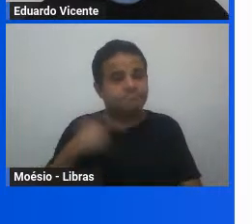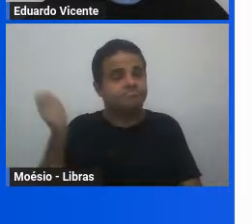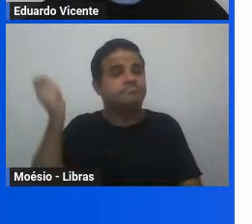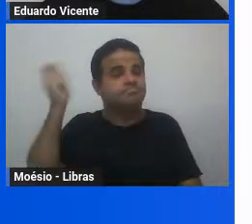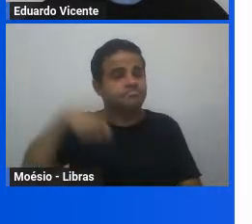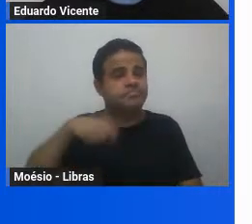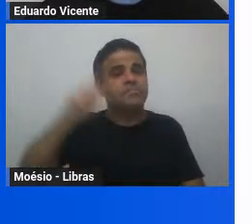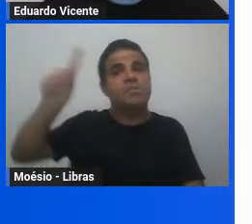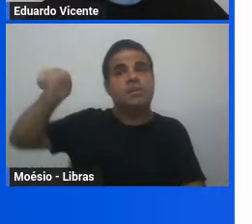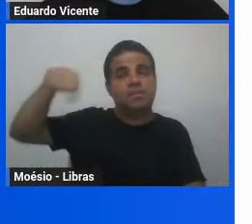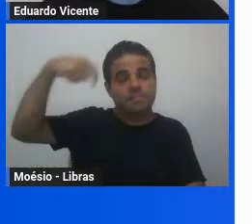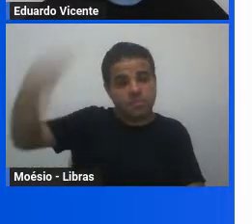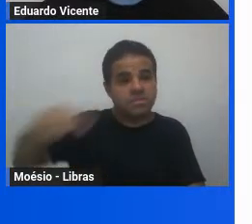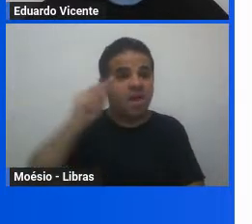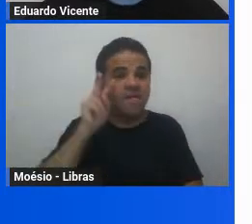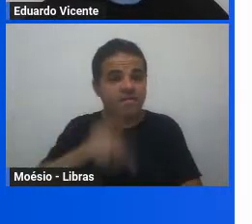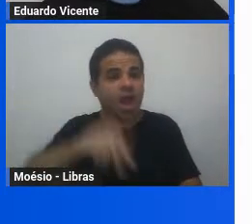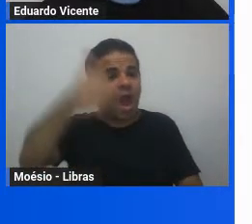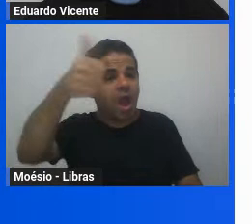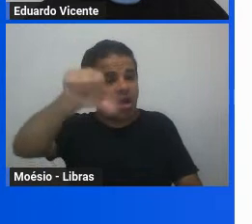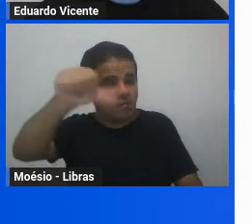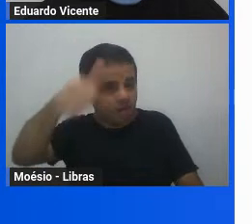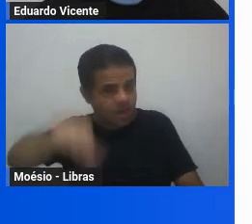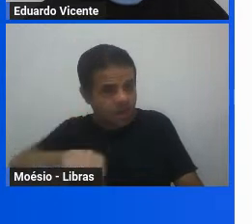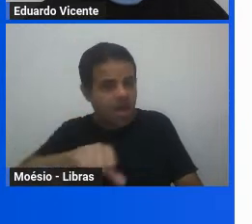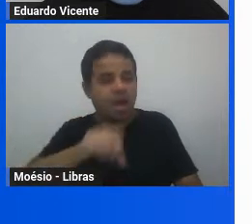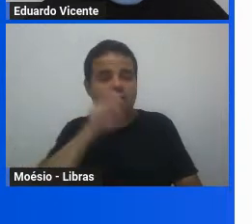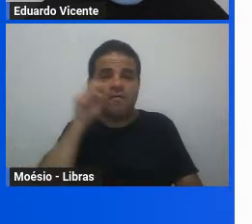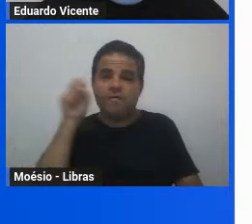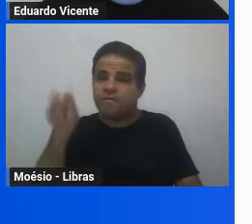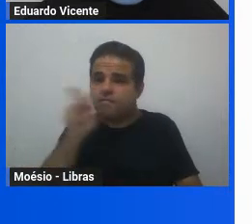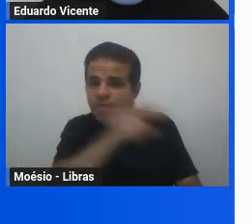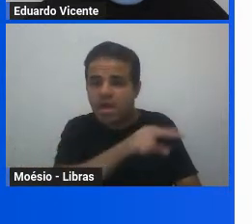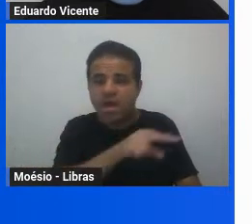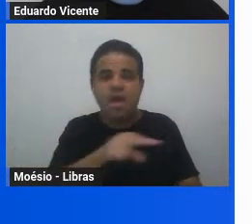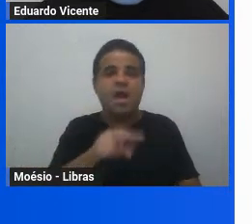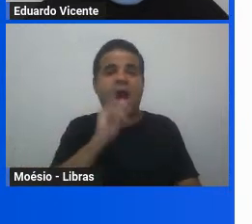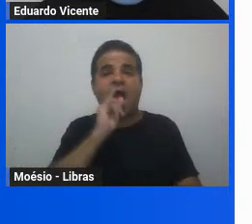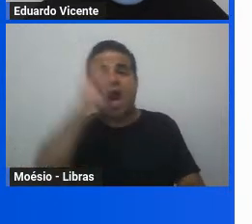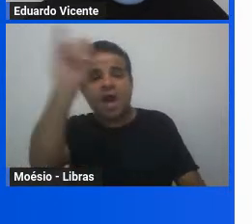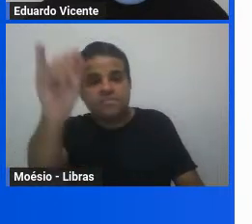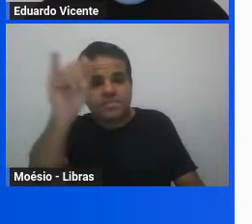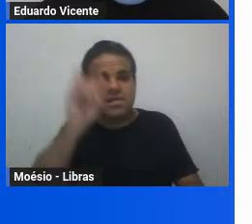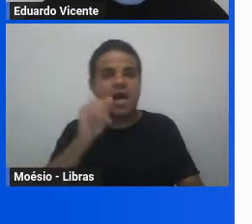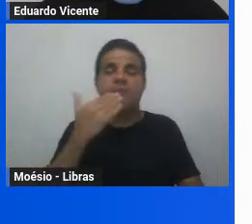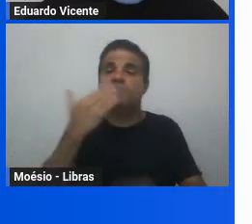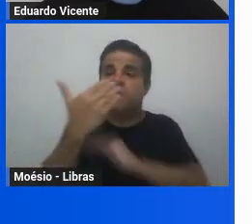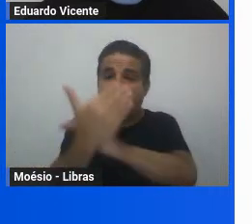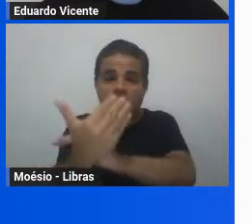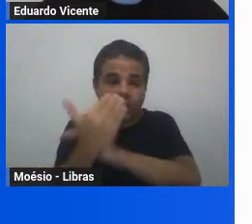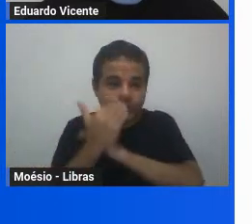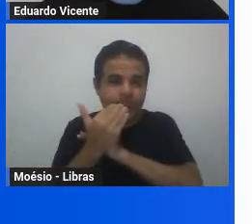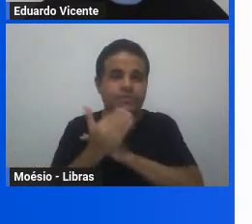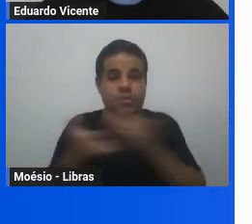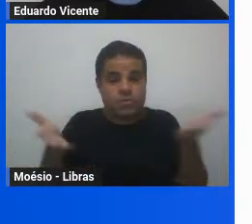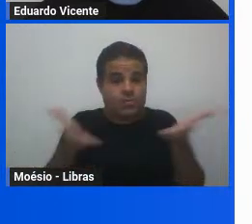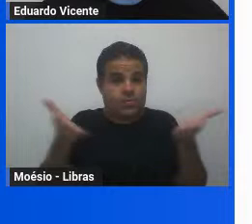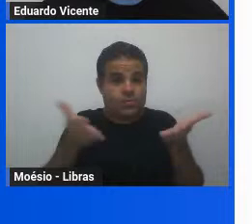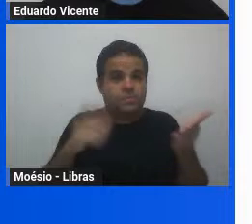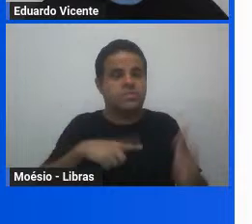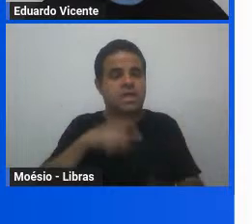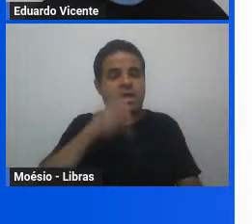após avaliar a gravidade, né, do acontecimento, sempre comunicar aos órgãos, sempre solicitar ajuda, né? Hoje nós temos o